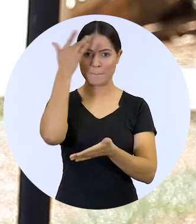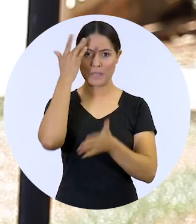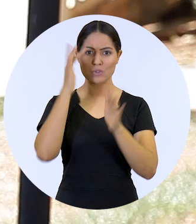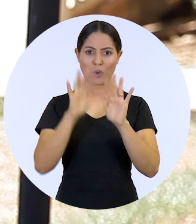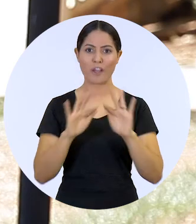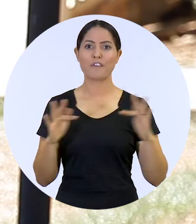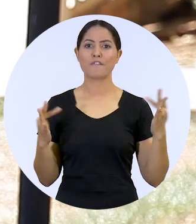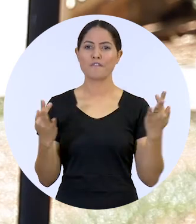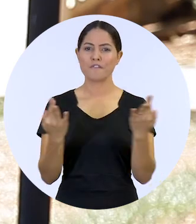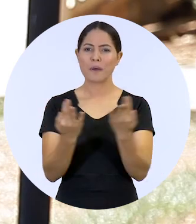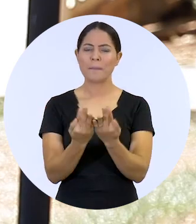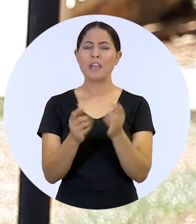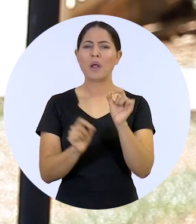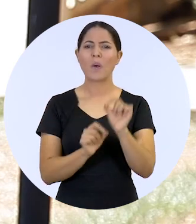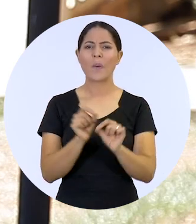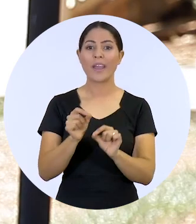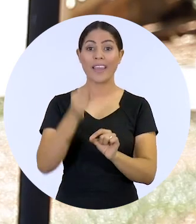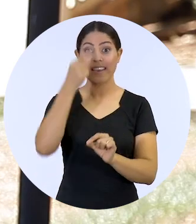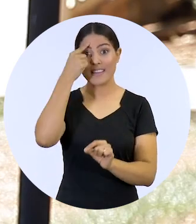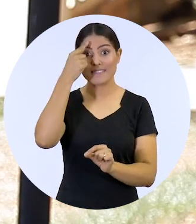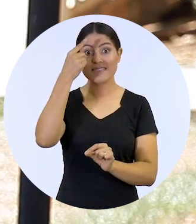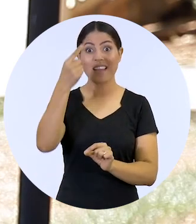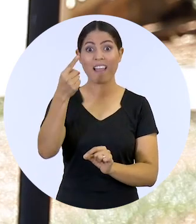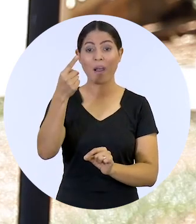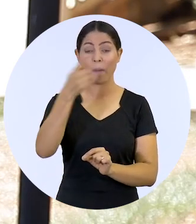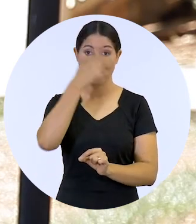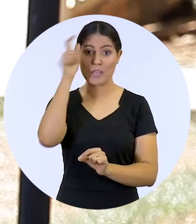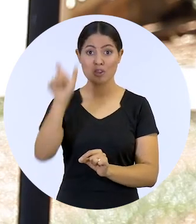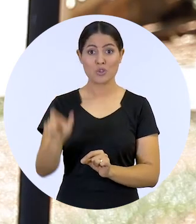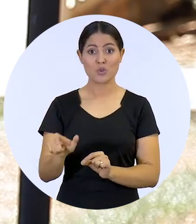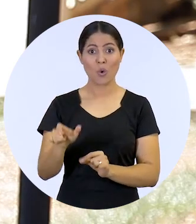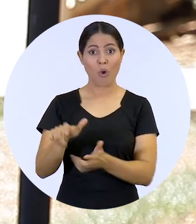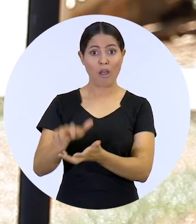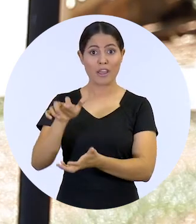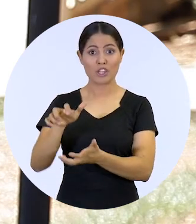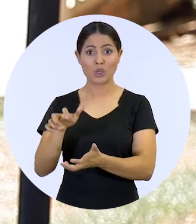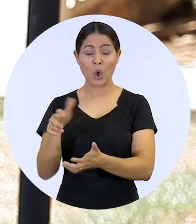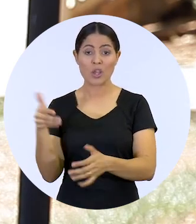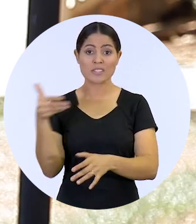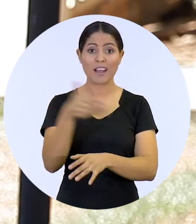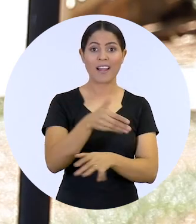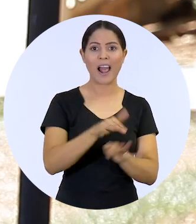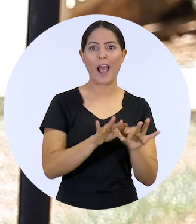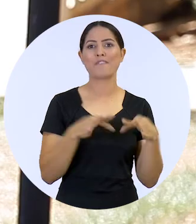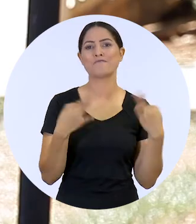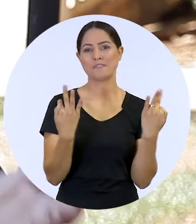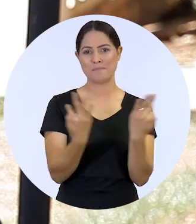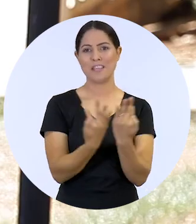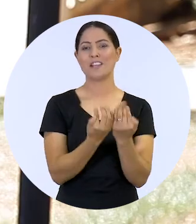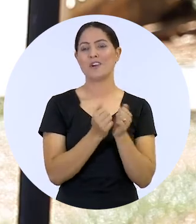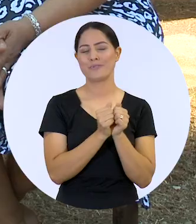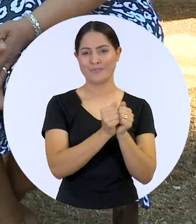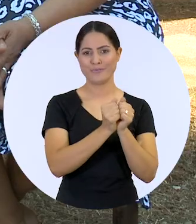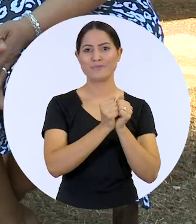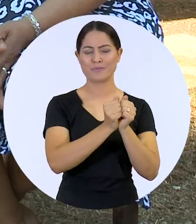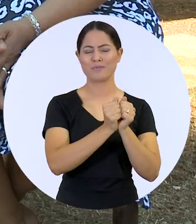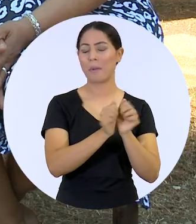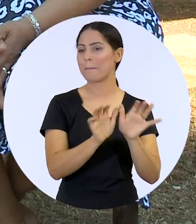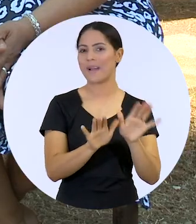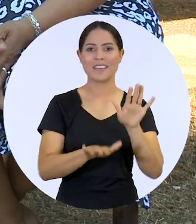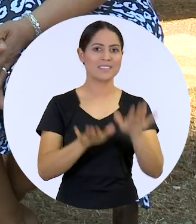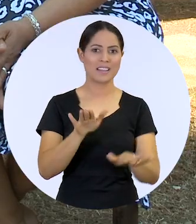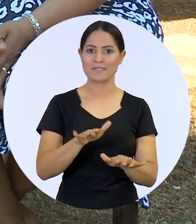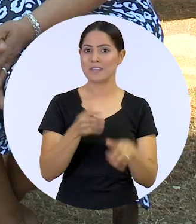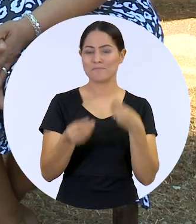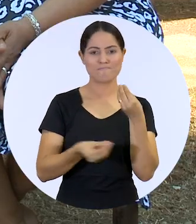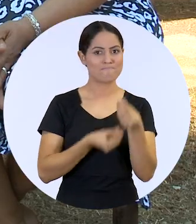seria o ideal o idoso poder continuar no seio familiar. Isso nem sempre é possível, por isso que temos instituições